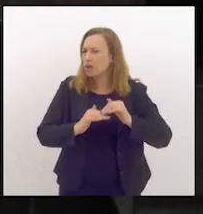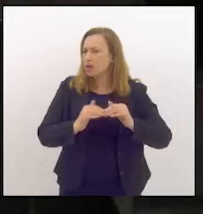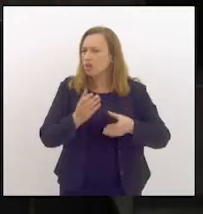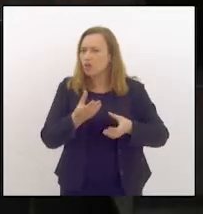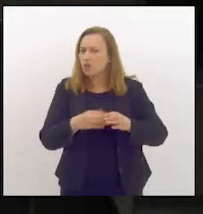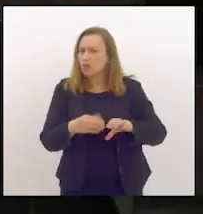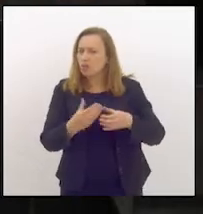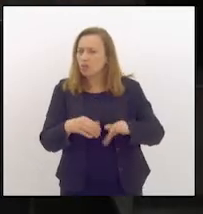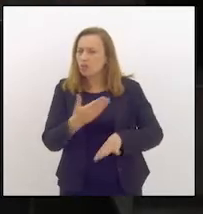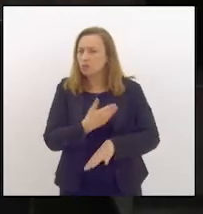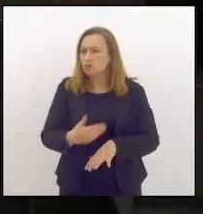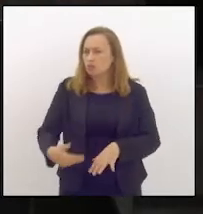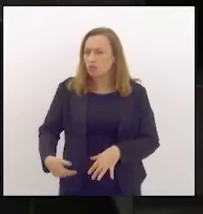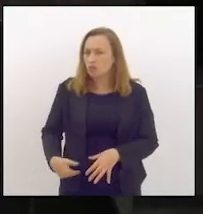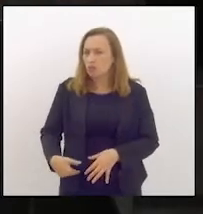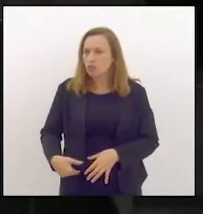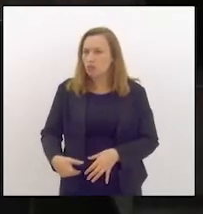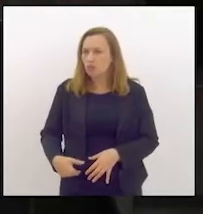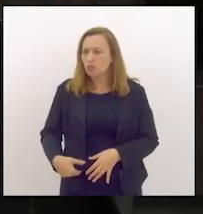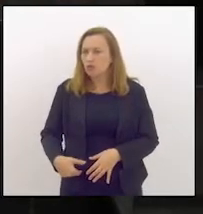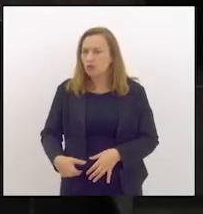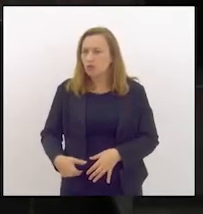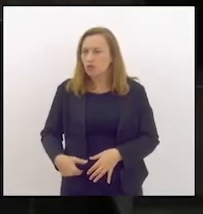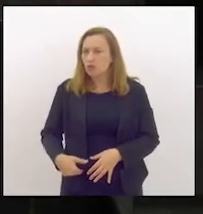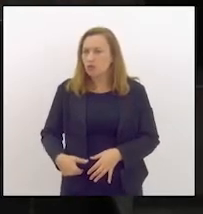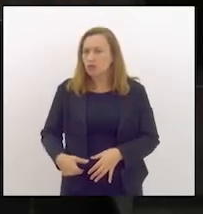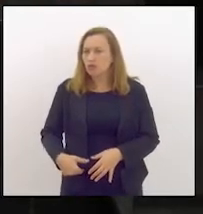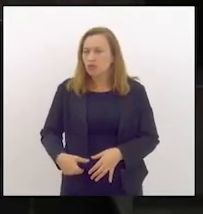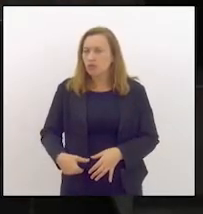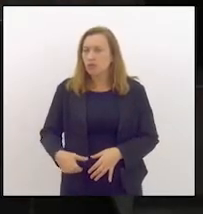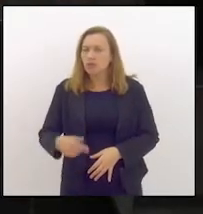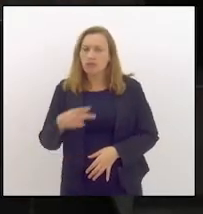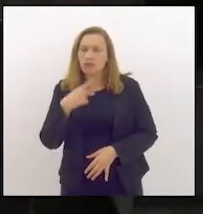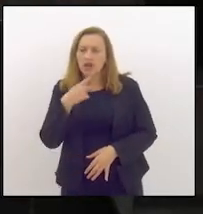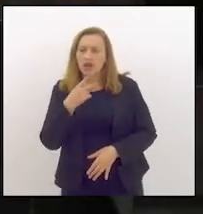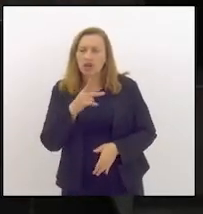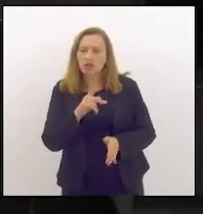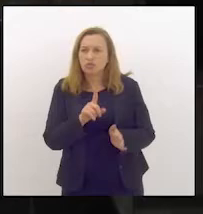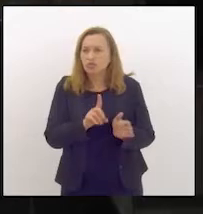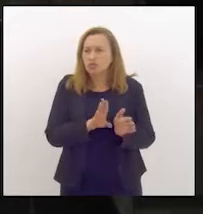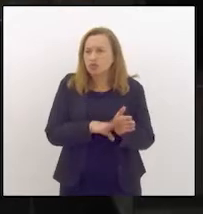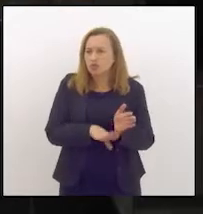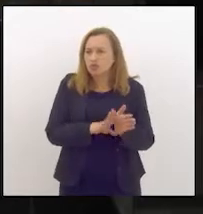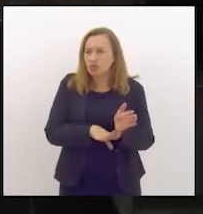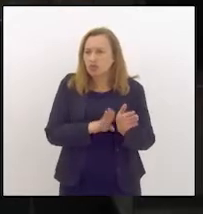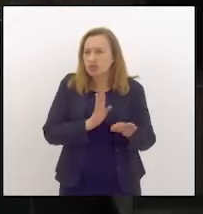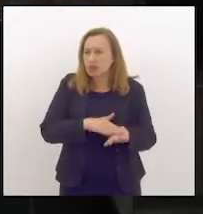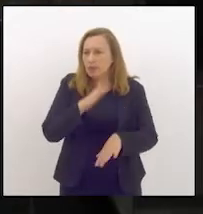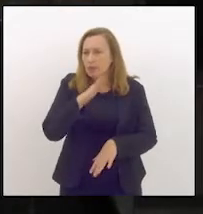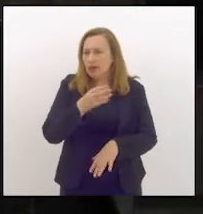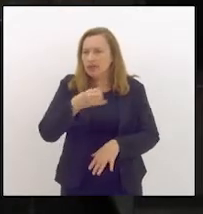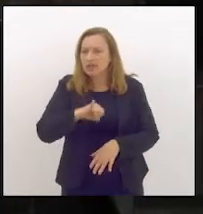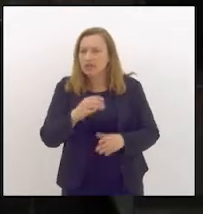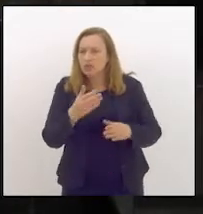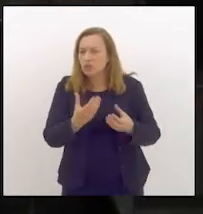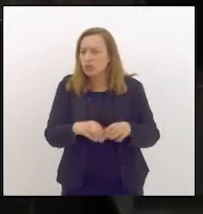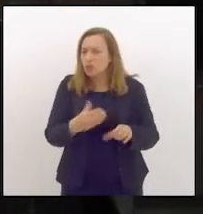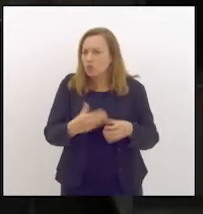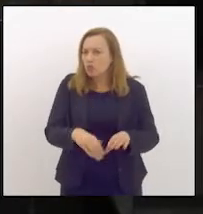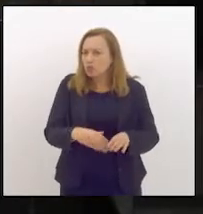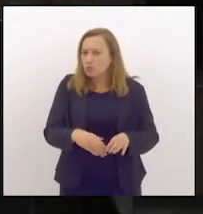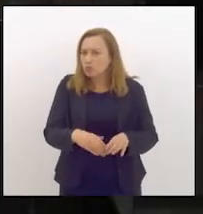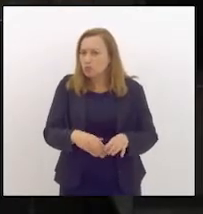público alegando se aumento de despesa se esse concurso vai se dar